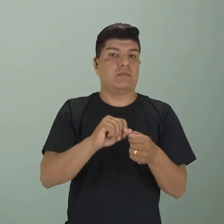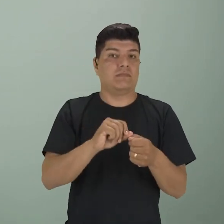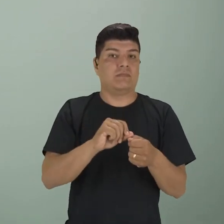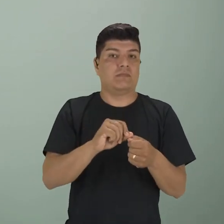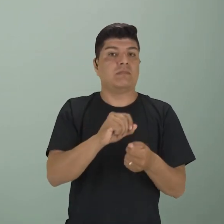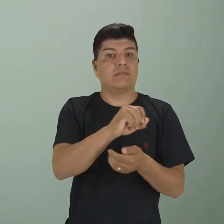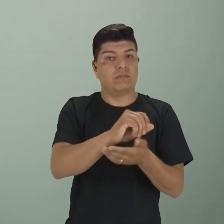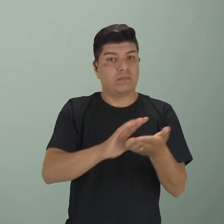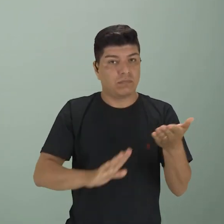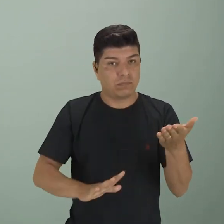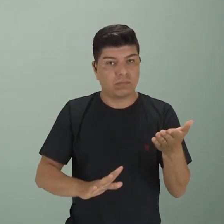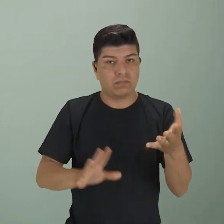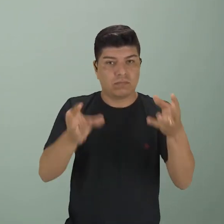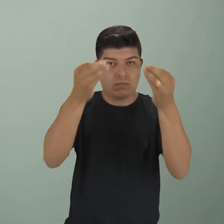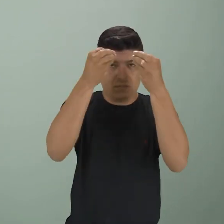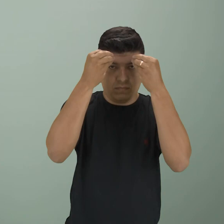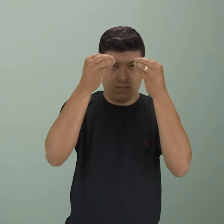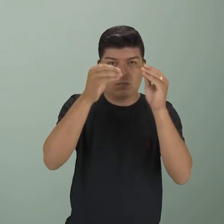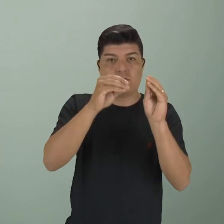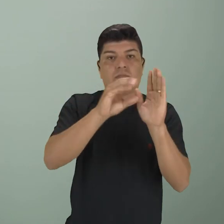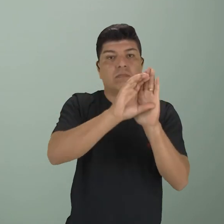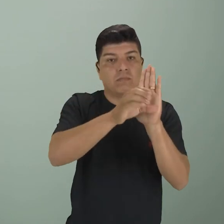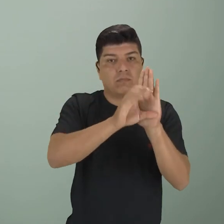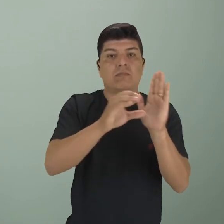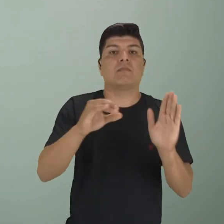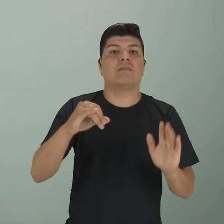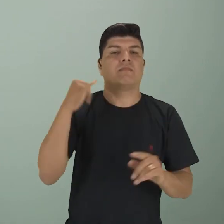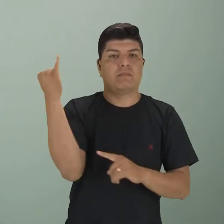o exercício para fixar o conteúdo, que é